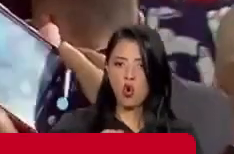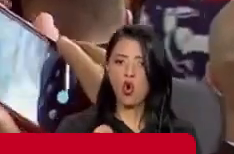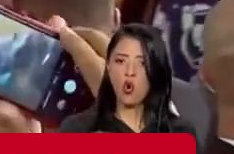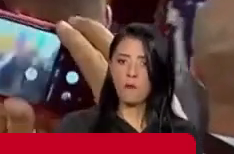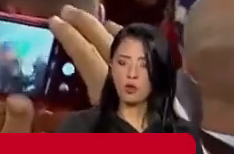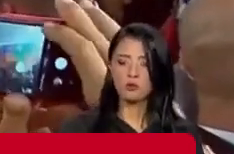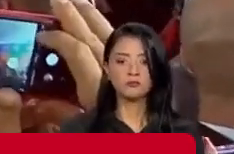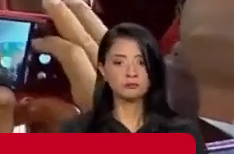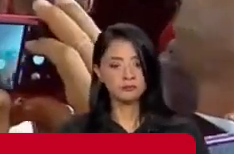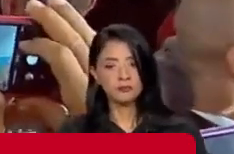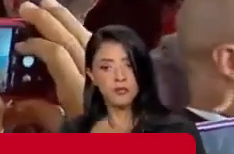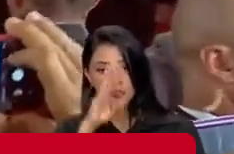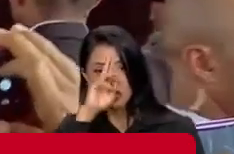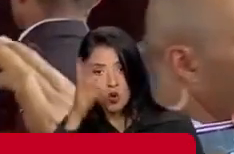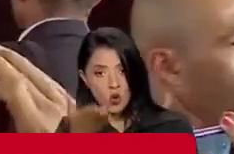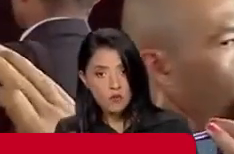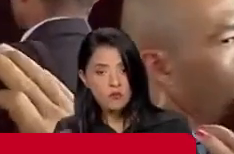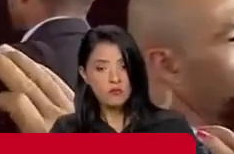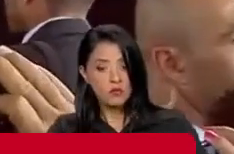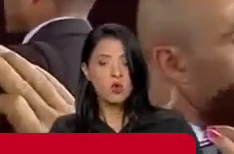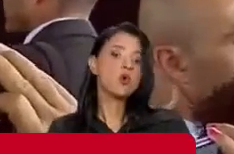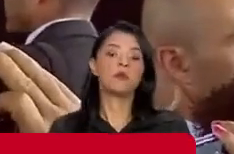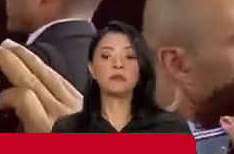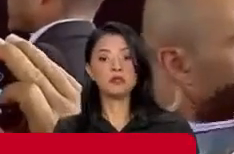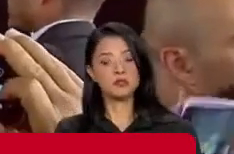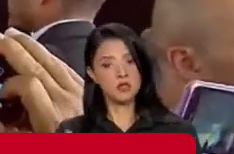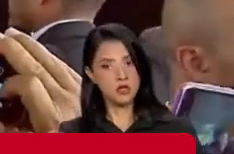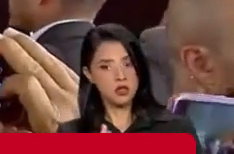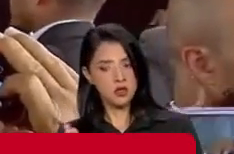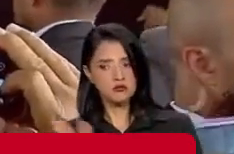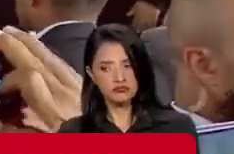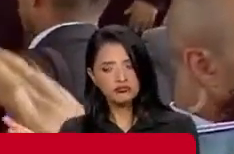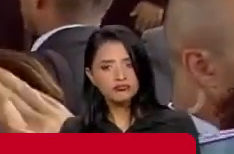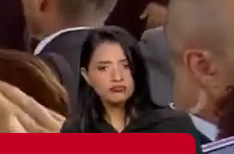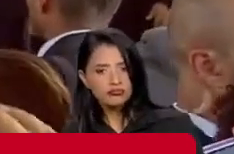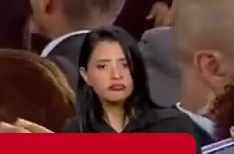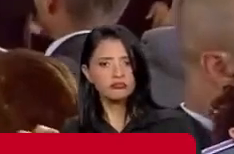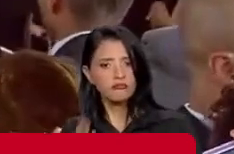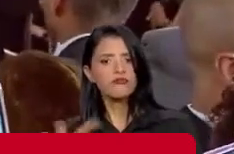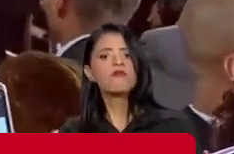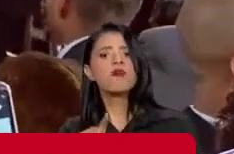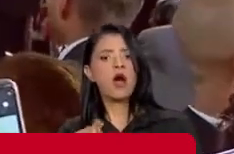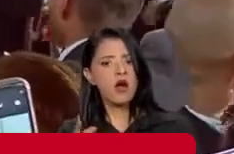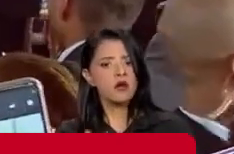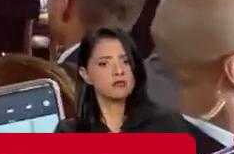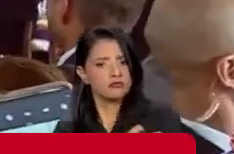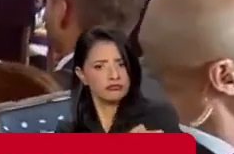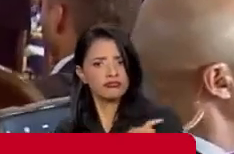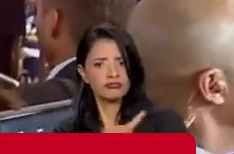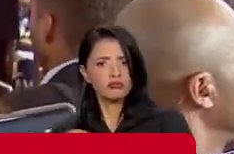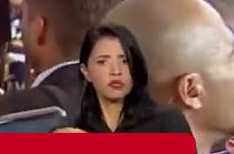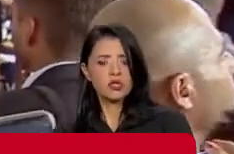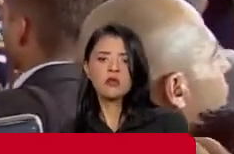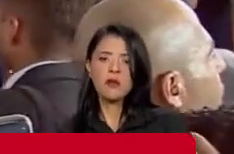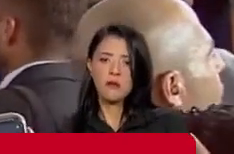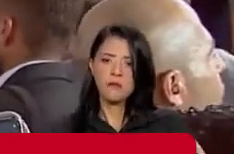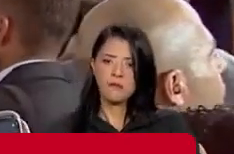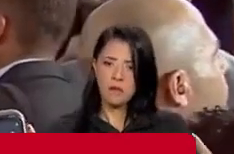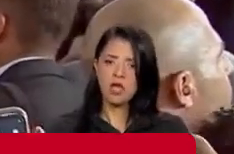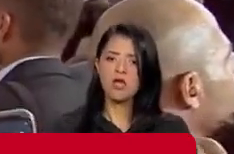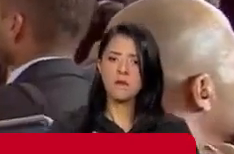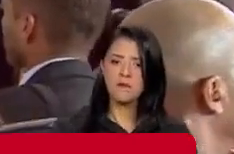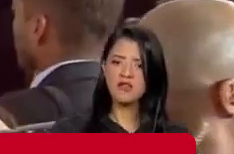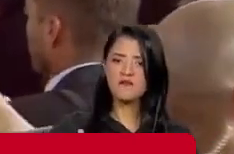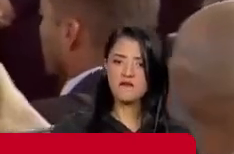senhor presidente da República, Luiz Inácio Lula da Silva, receberá a dose de reforço da vacina